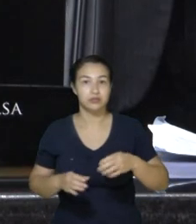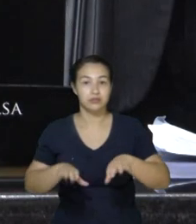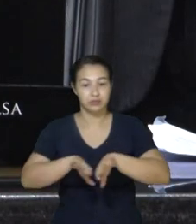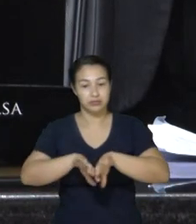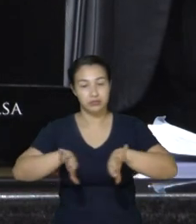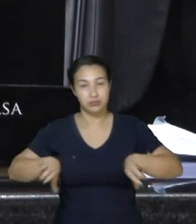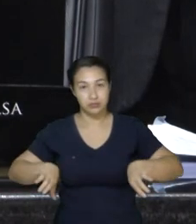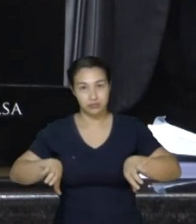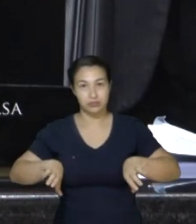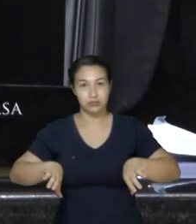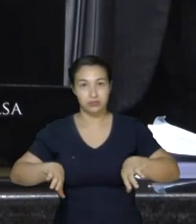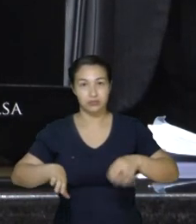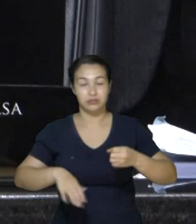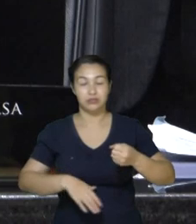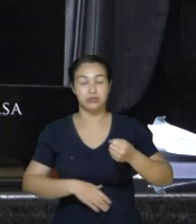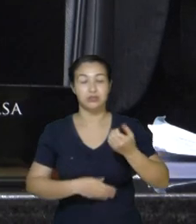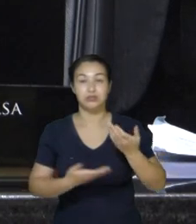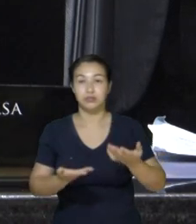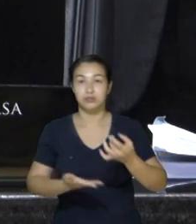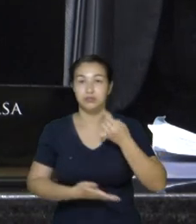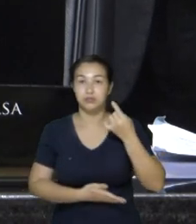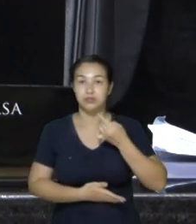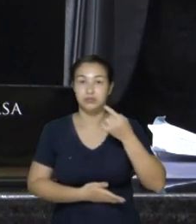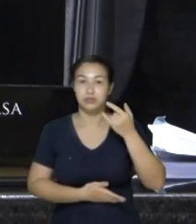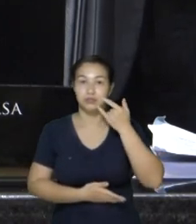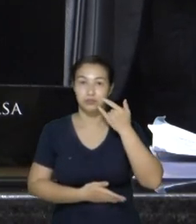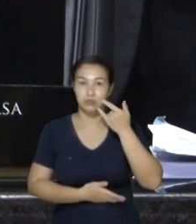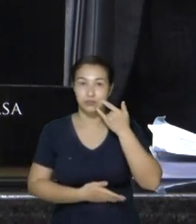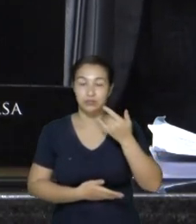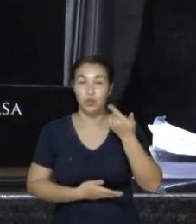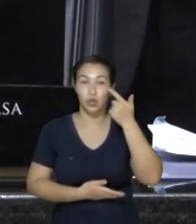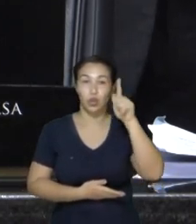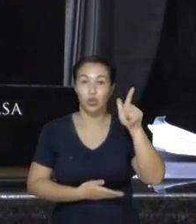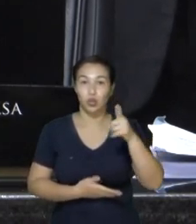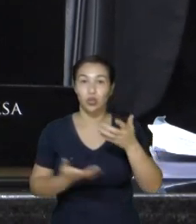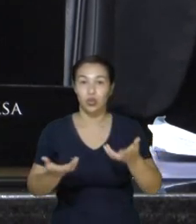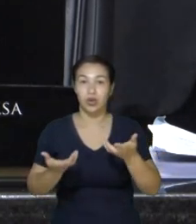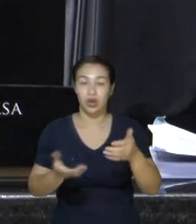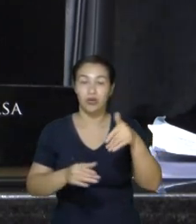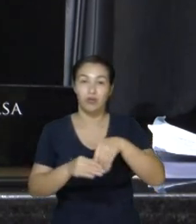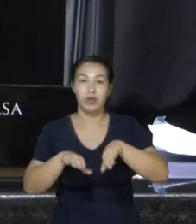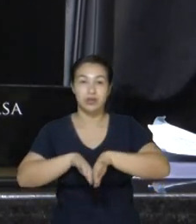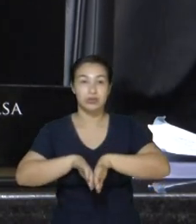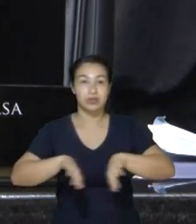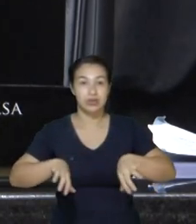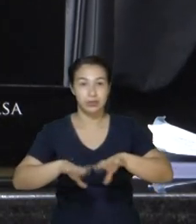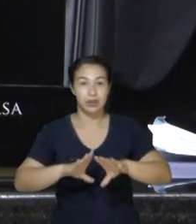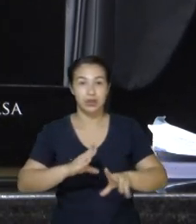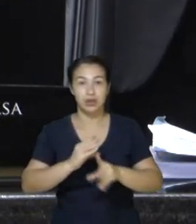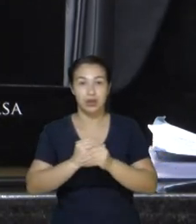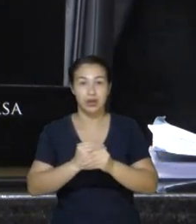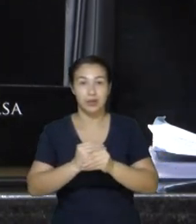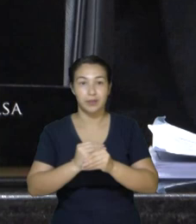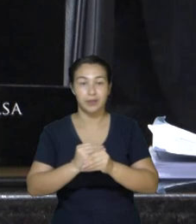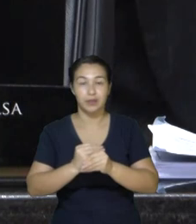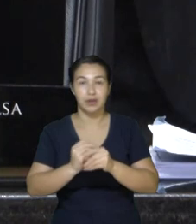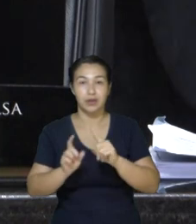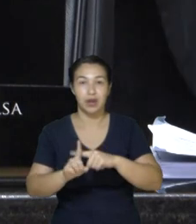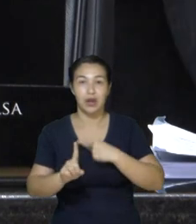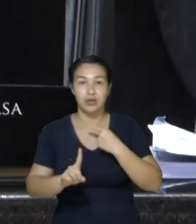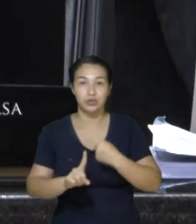pelo deputado Mauro de Nadal e outros, que requer a votação em separado da emenda